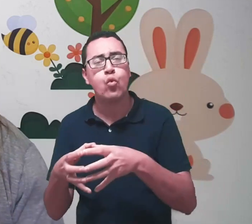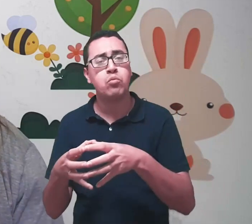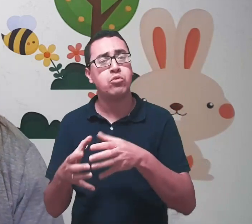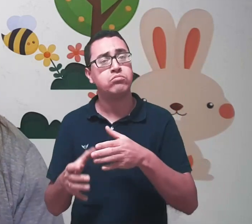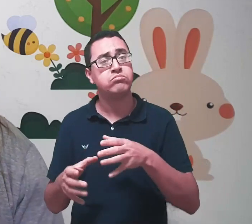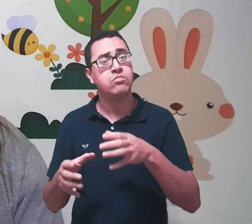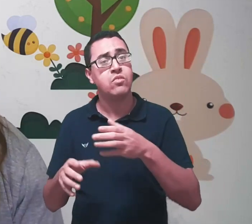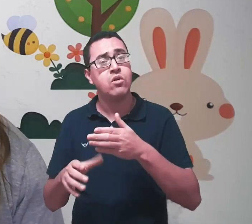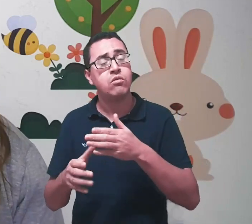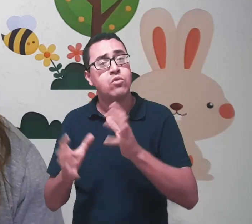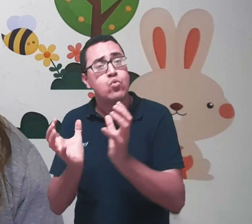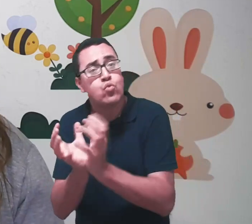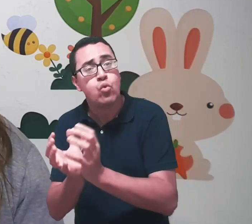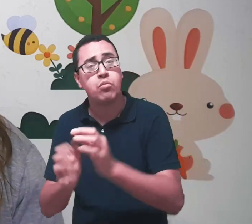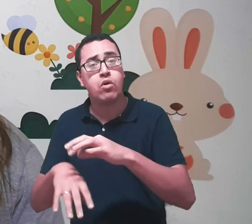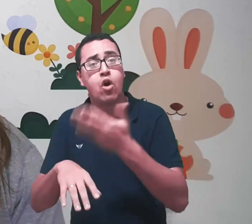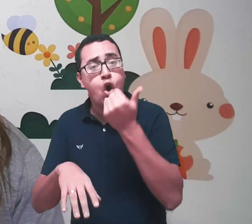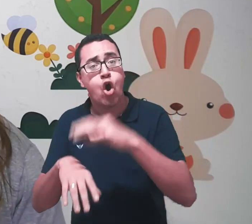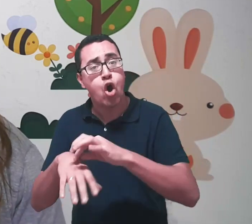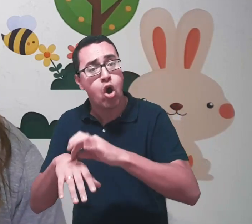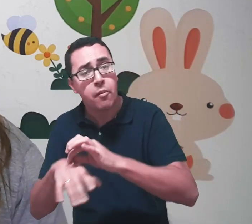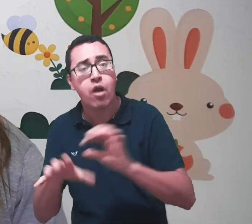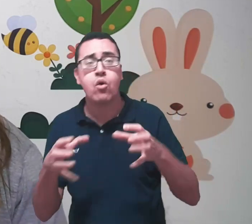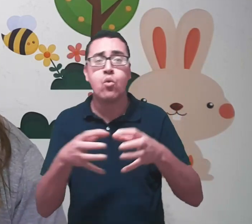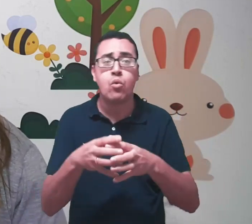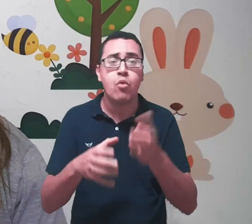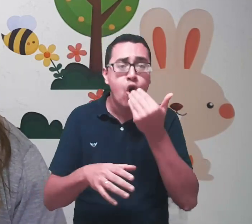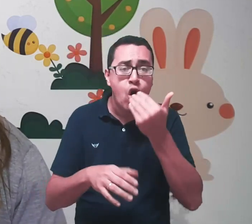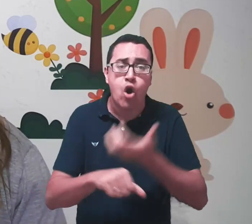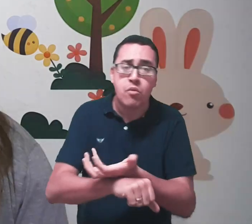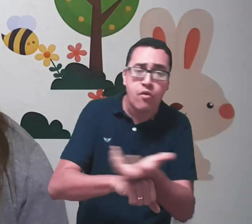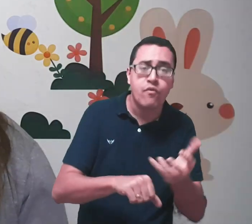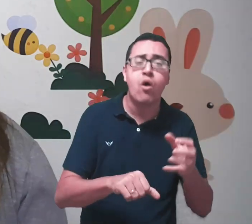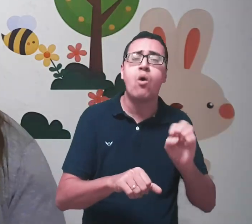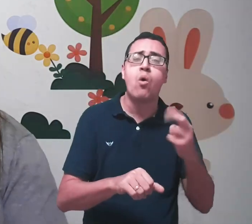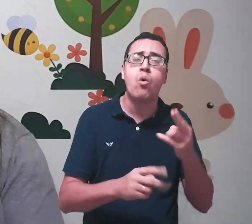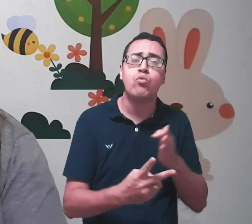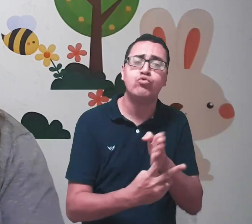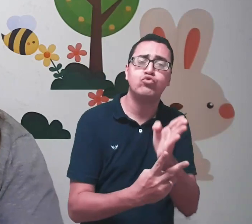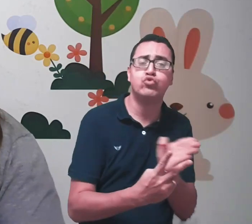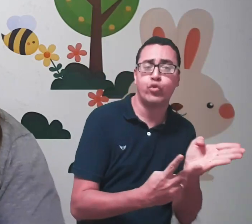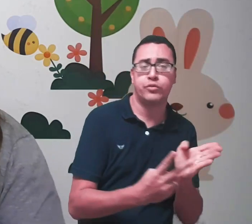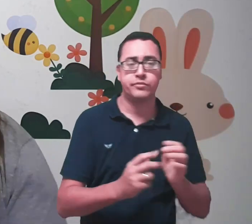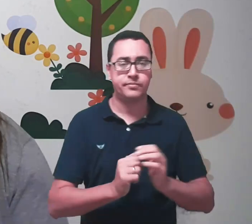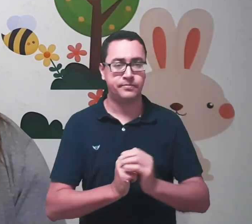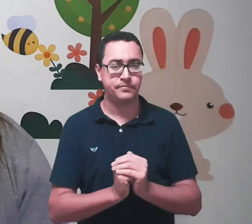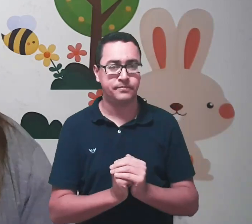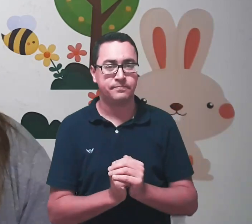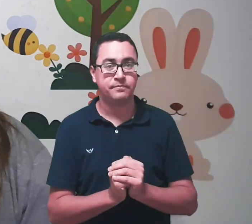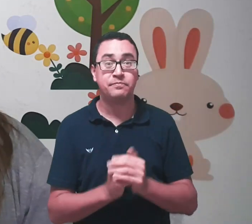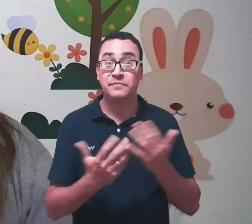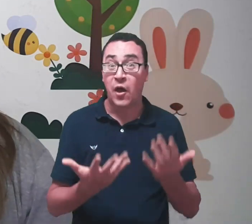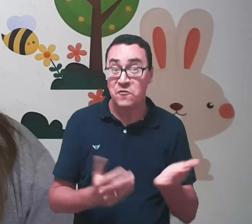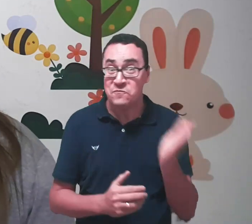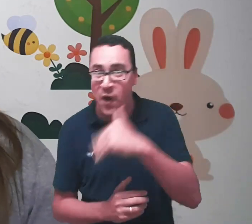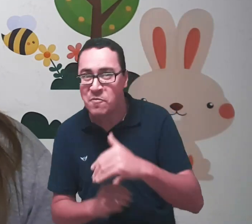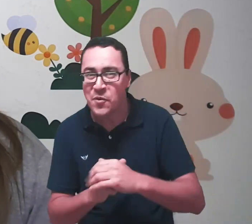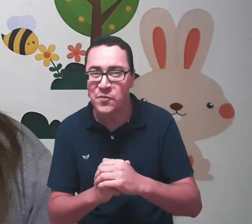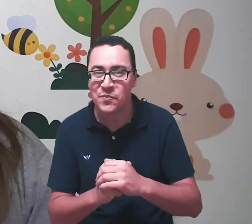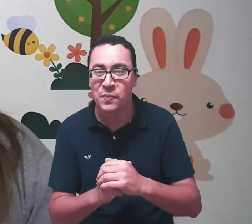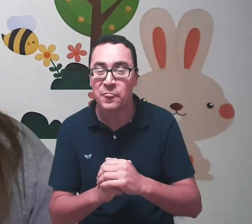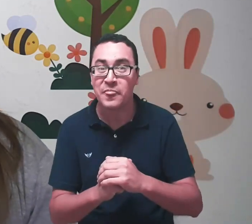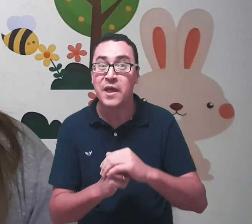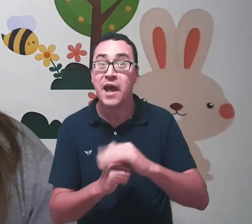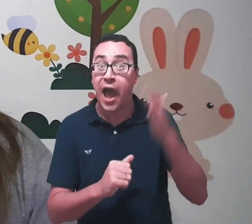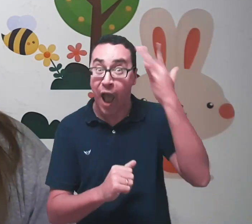ser herbívoro, carnívoro ou onívoro. Então, vamos lá! Eu vejo você amanhã. Um